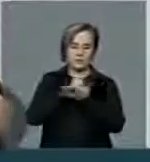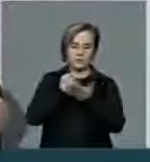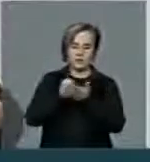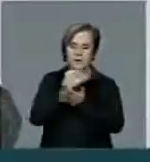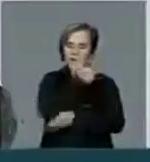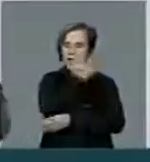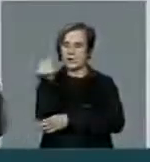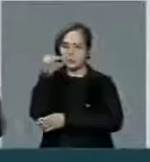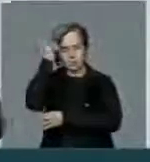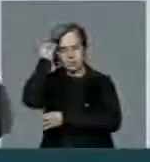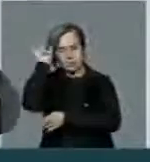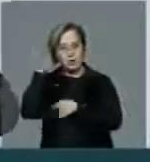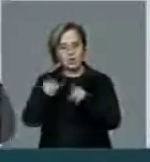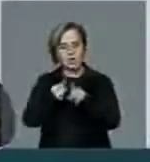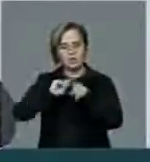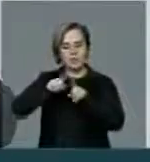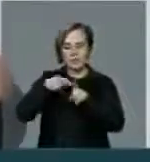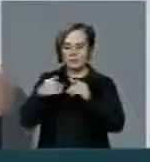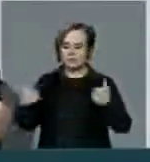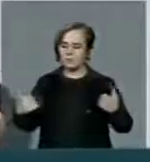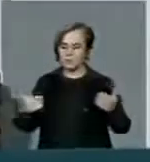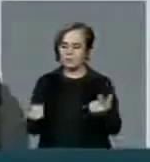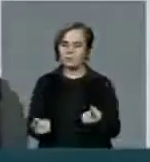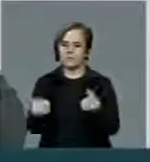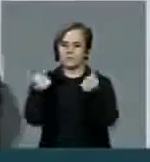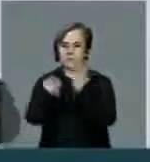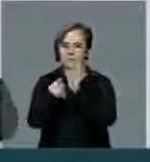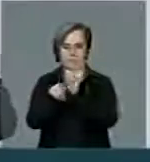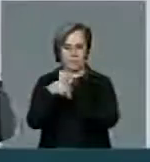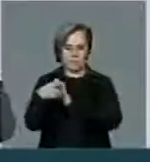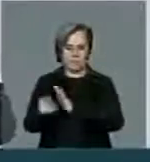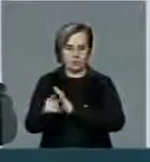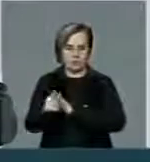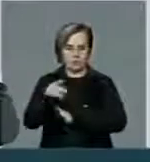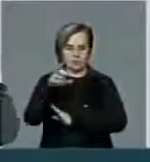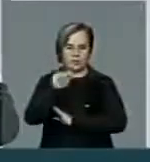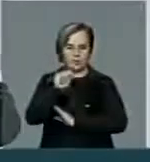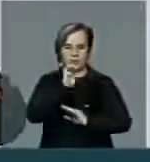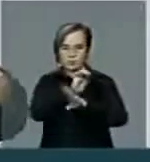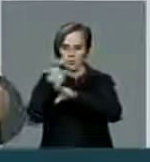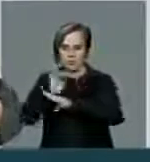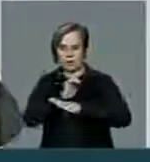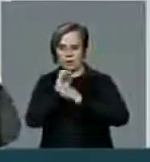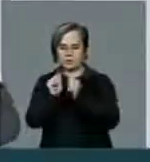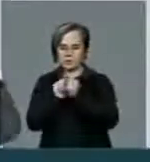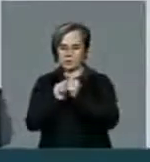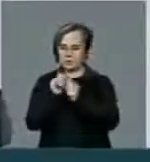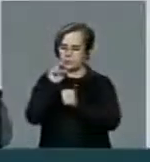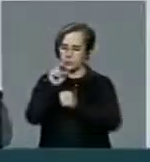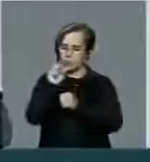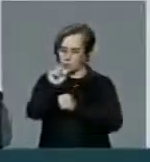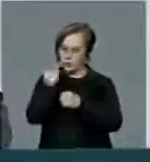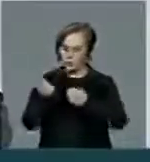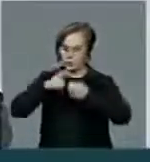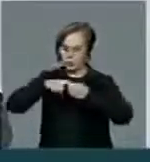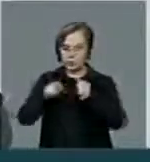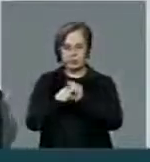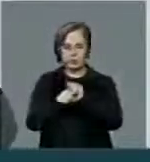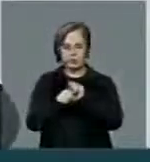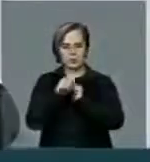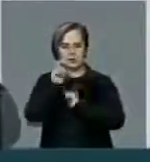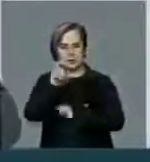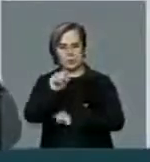Mais do que isso, o Ministério do Meio Ambiente de Recursos Próprios alocou para 8 estados, 8 convênios de 8,3 milhões de